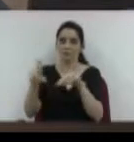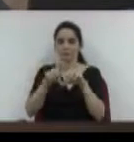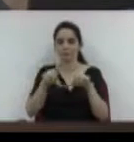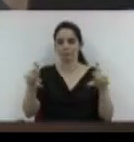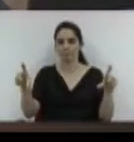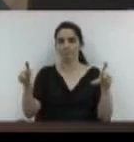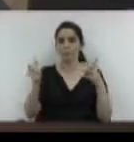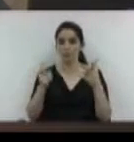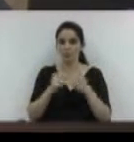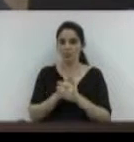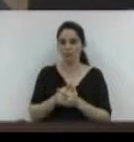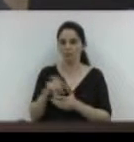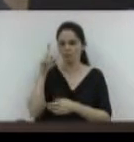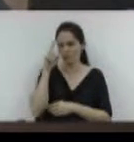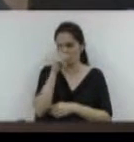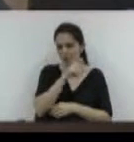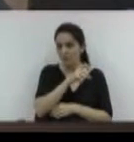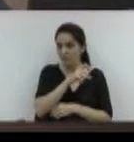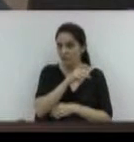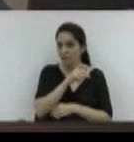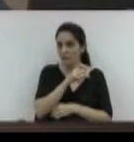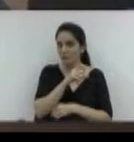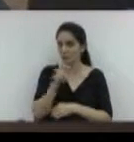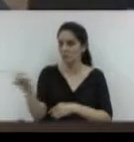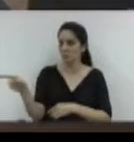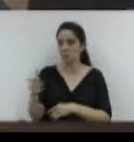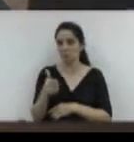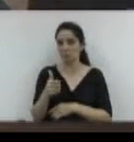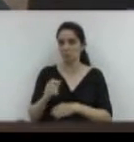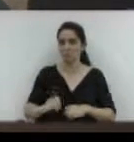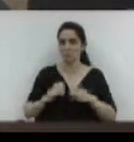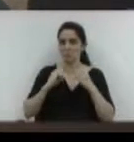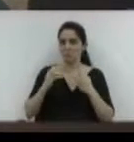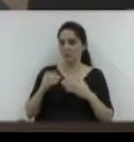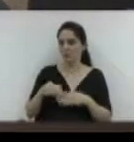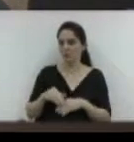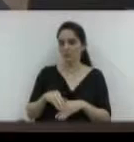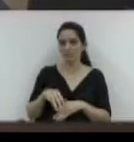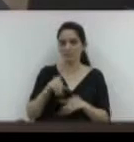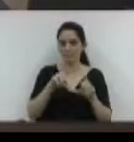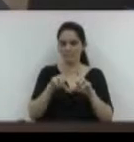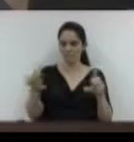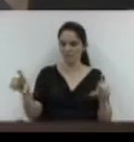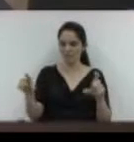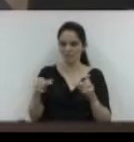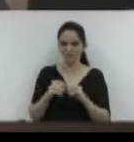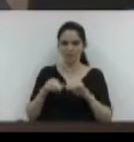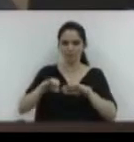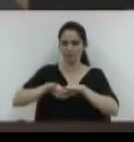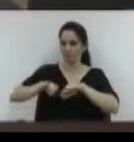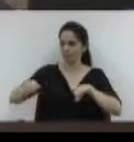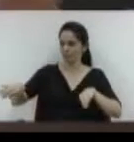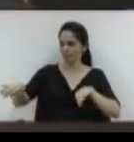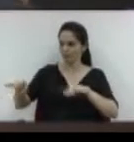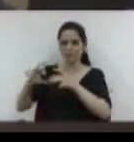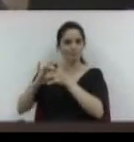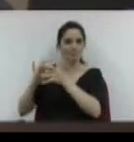postura. Então fica difícil isso, né? Um partido que está rachando, não está tendo